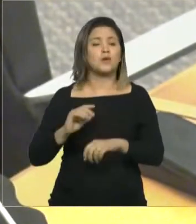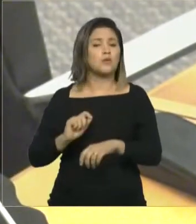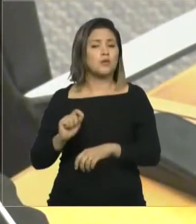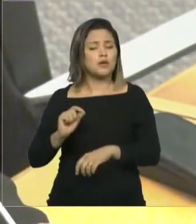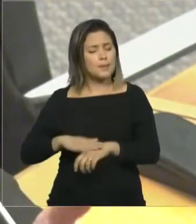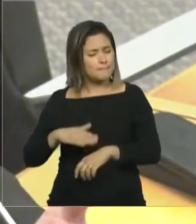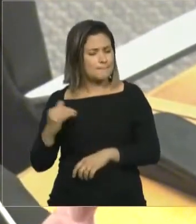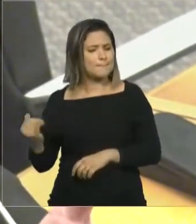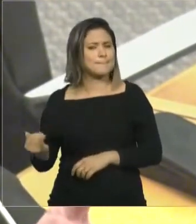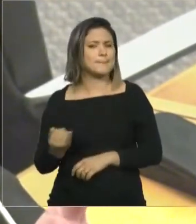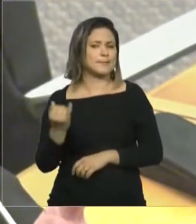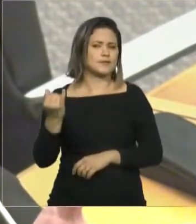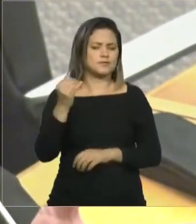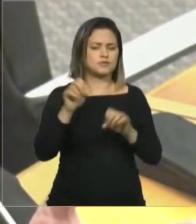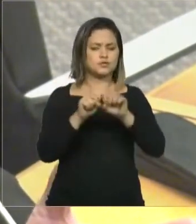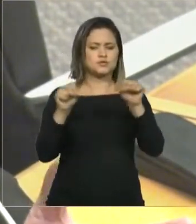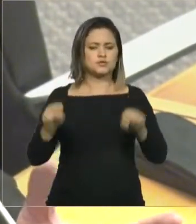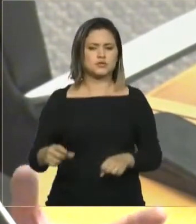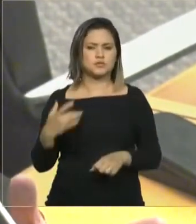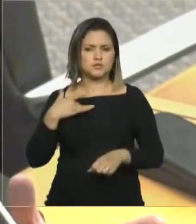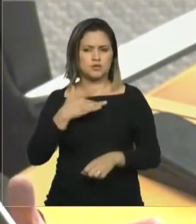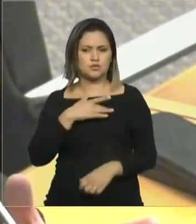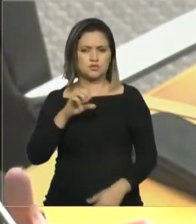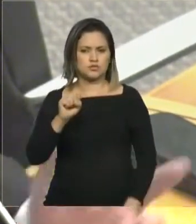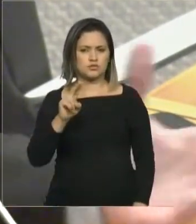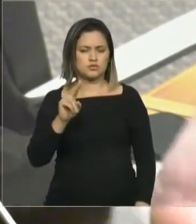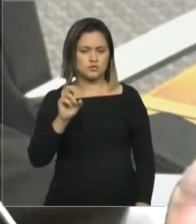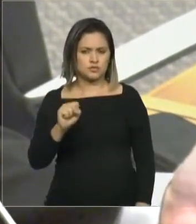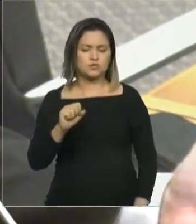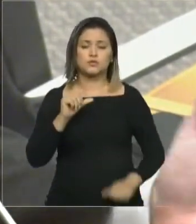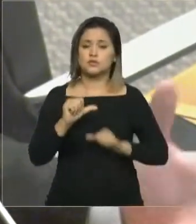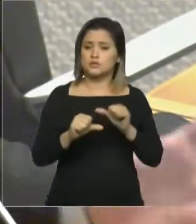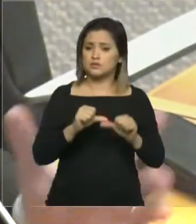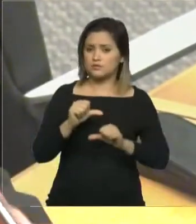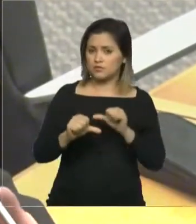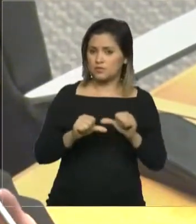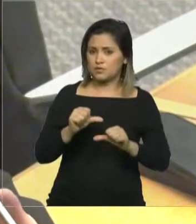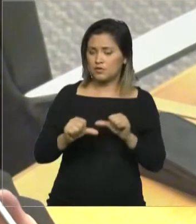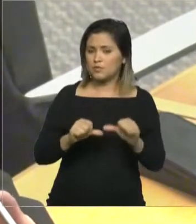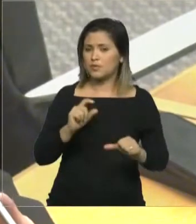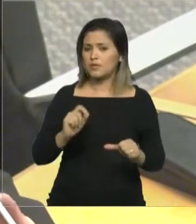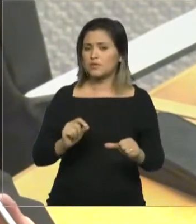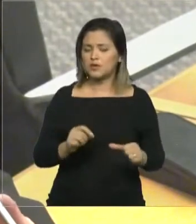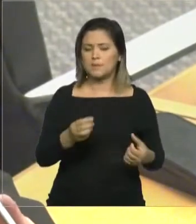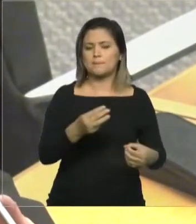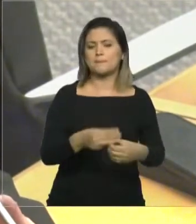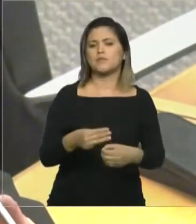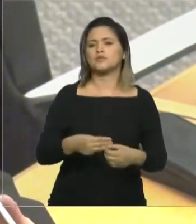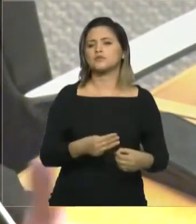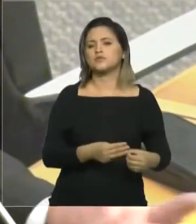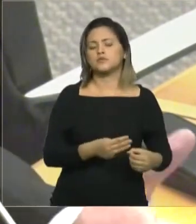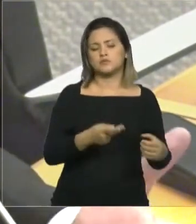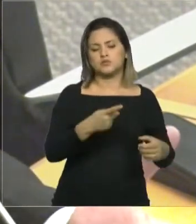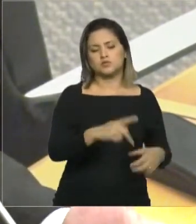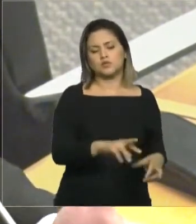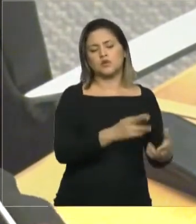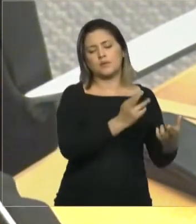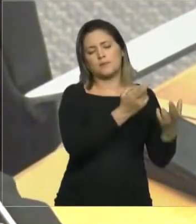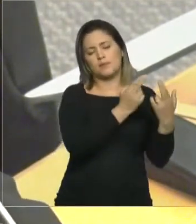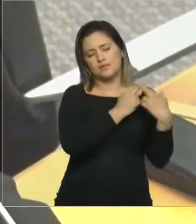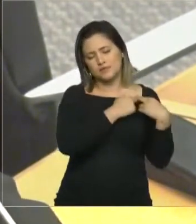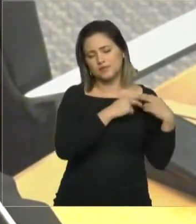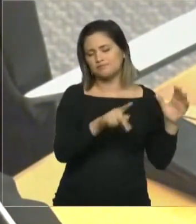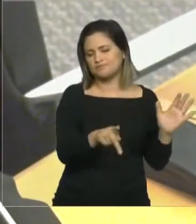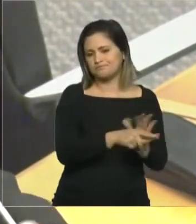e transforma realmente as ações para os municípios. Em breve nós vamos chegar aqui para fazer a votação e a discussão